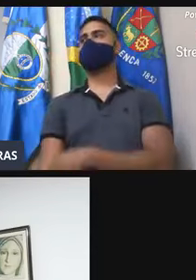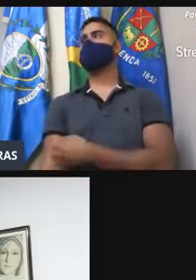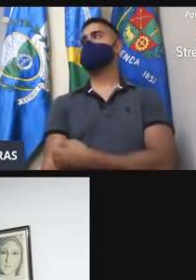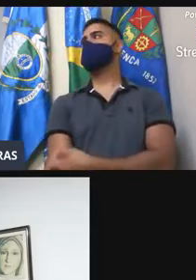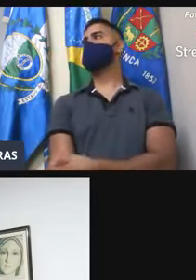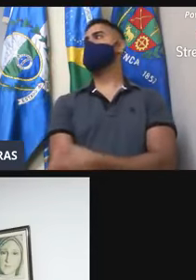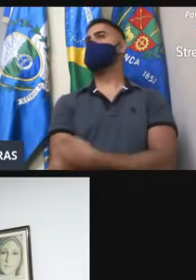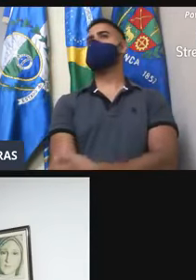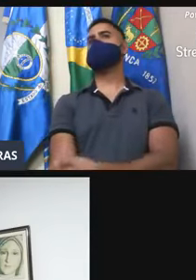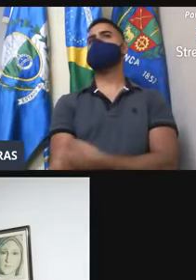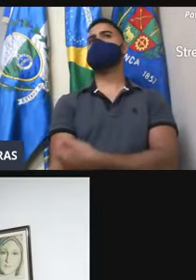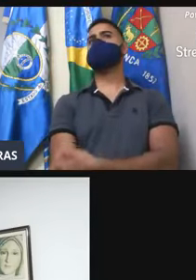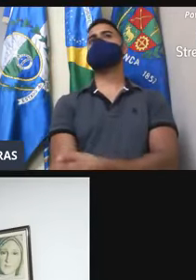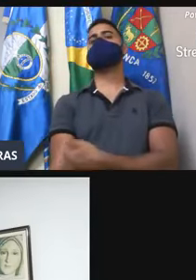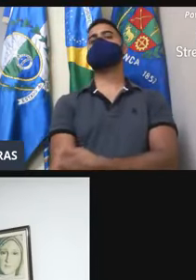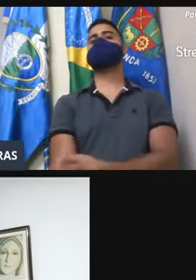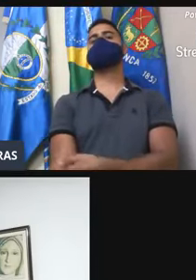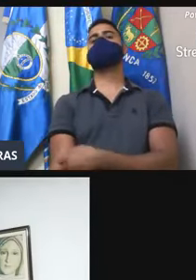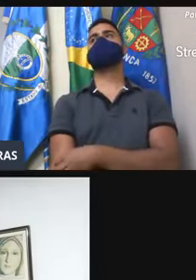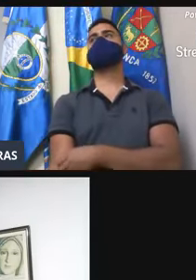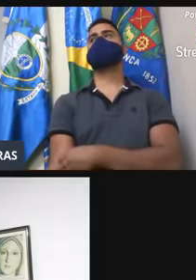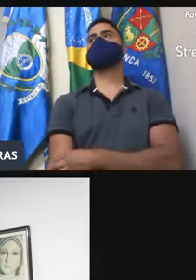Vereadora Michele Vieira Cabral.